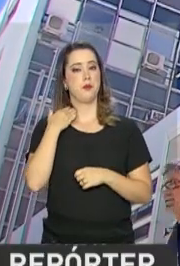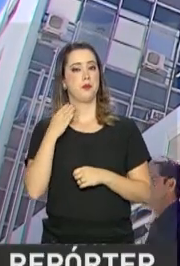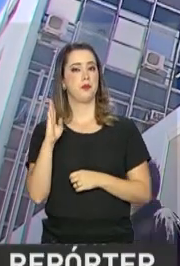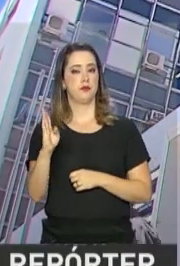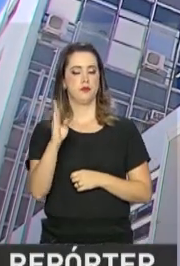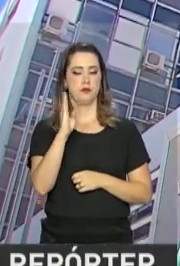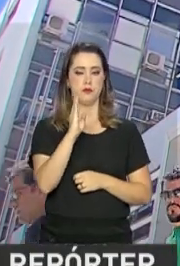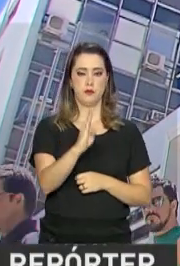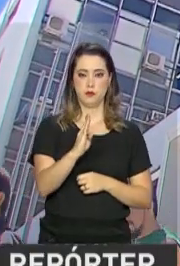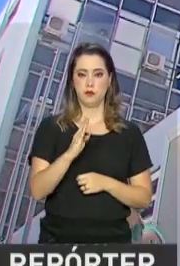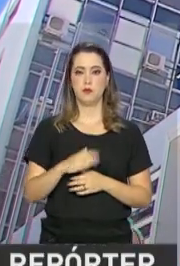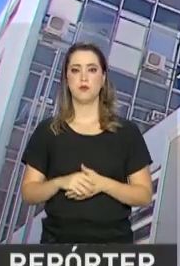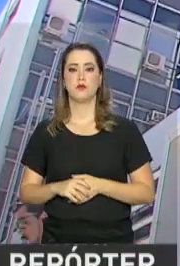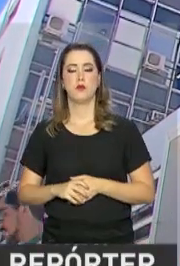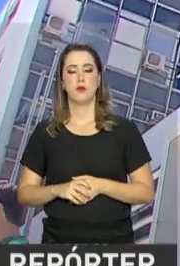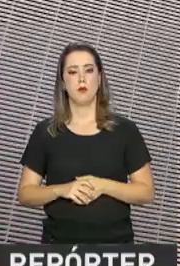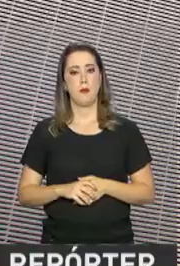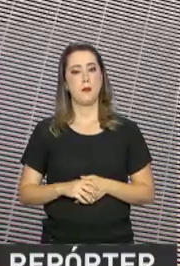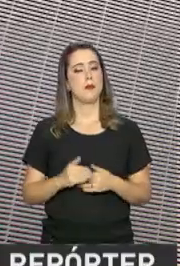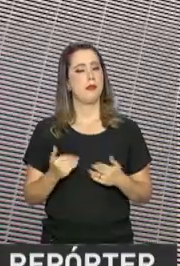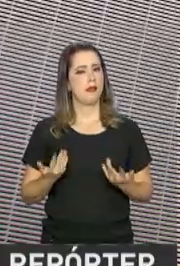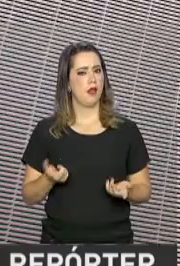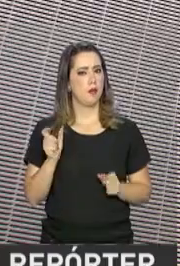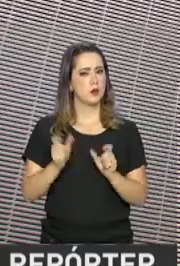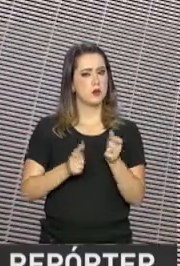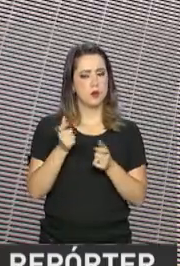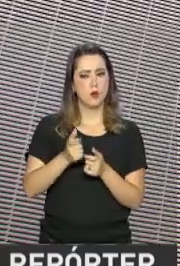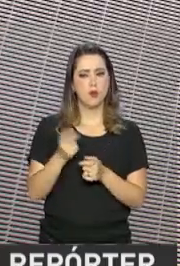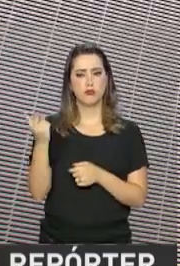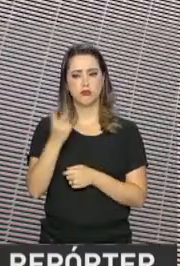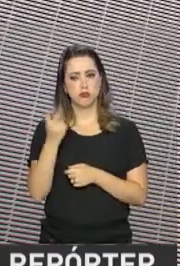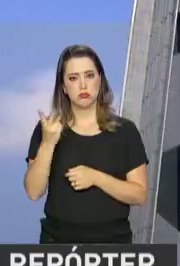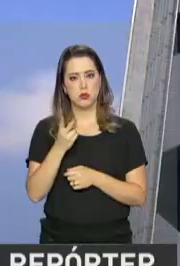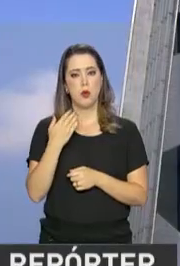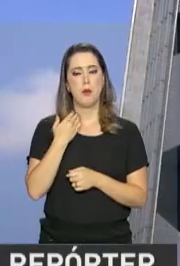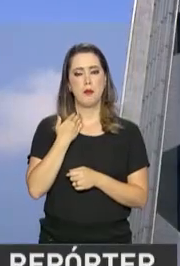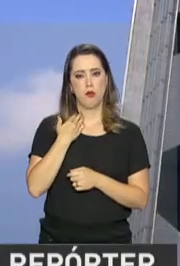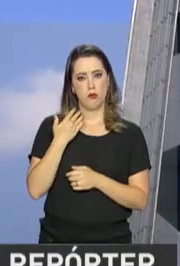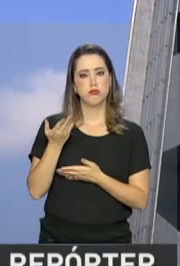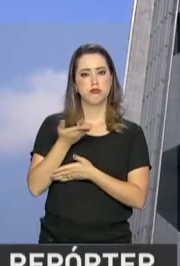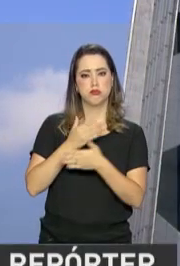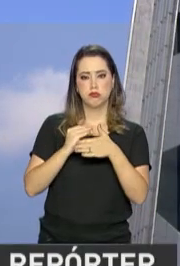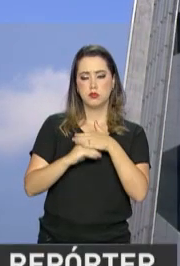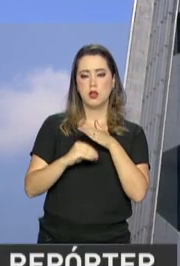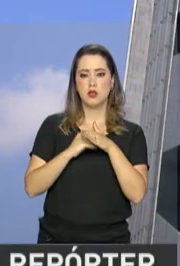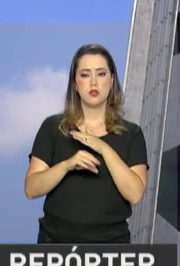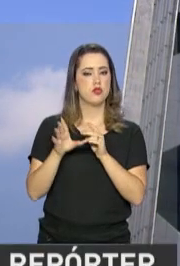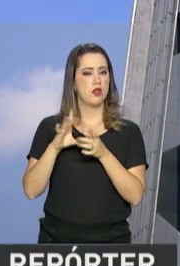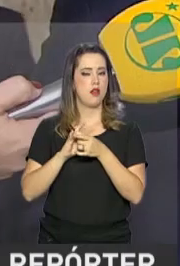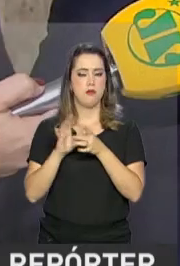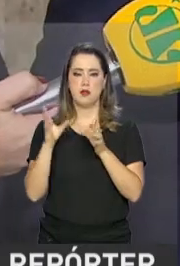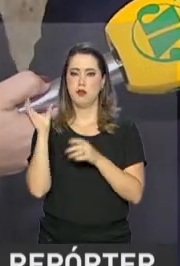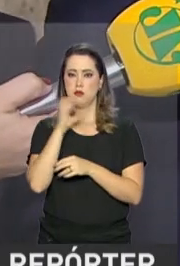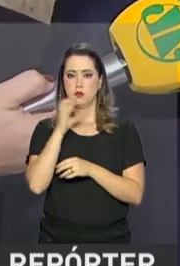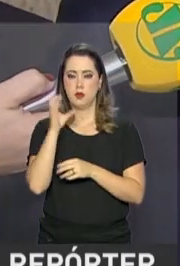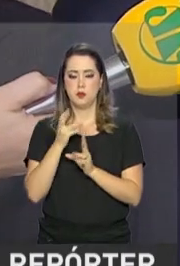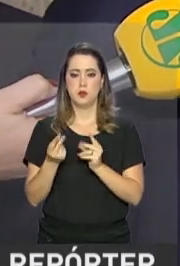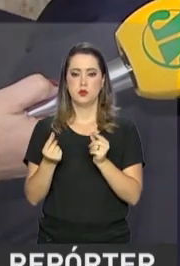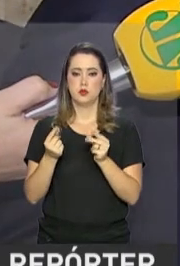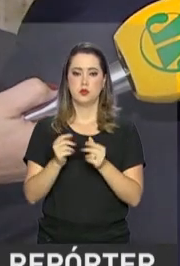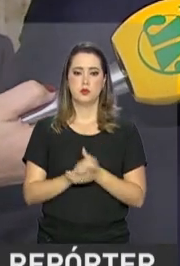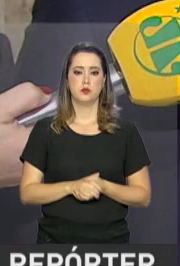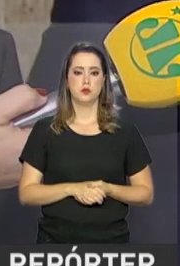nas agências do banco do brasil quem tem conta nesses bancos terá o crédito depositado automaticamente a partir do dia